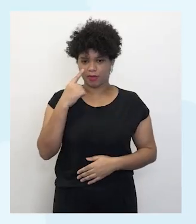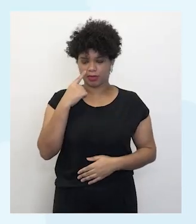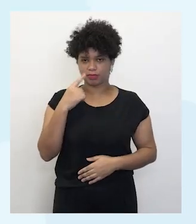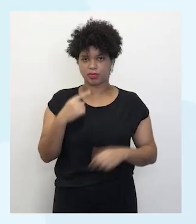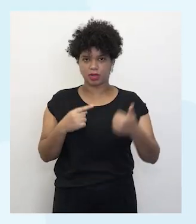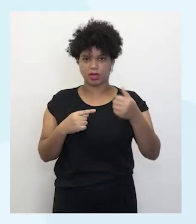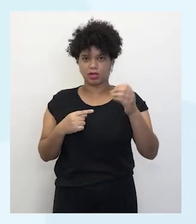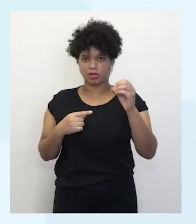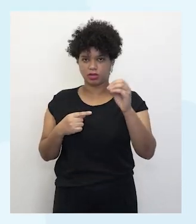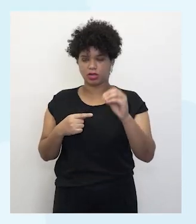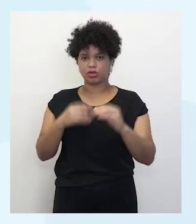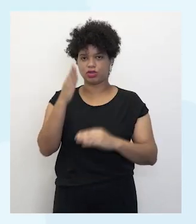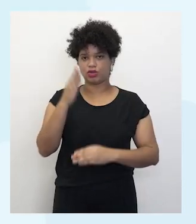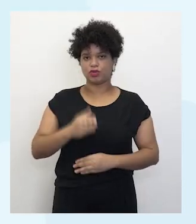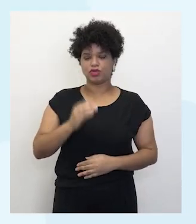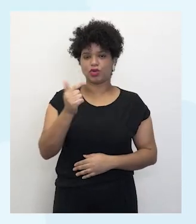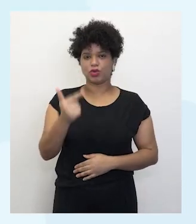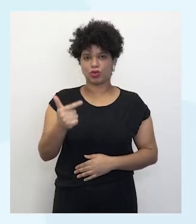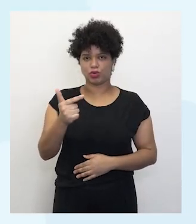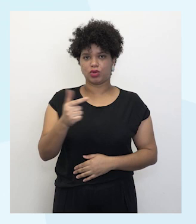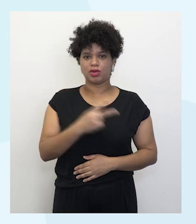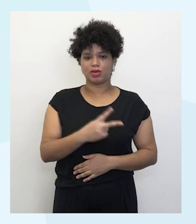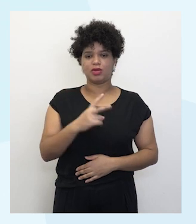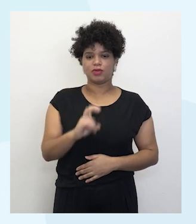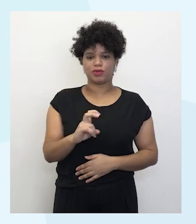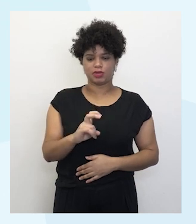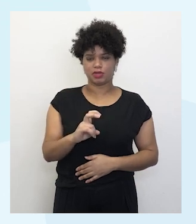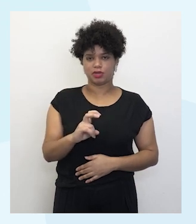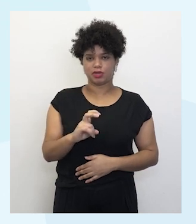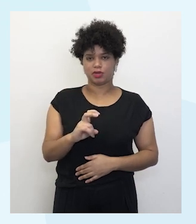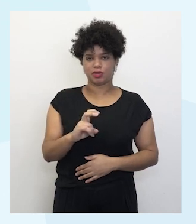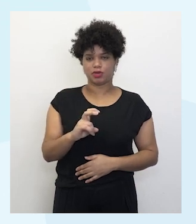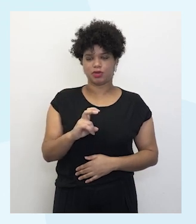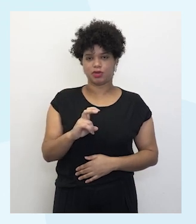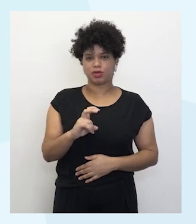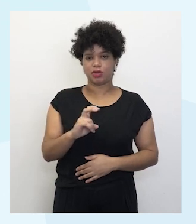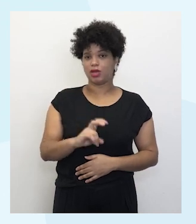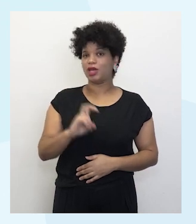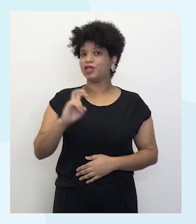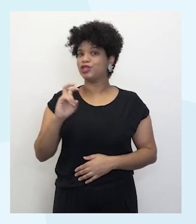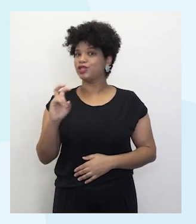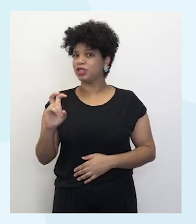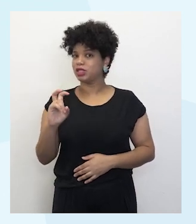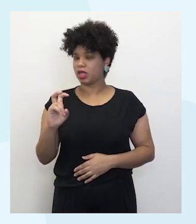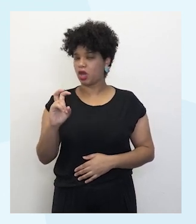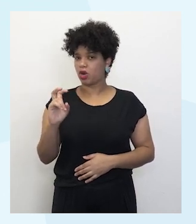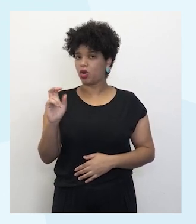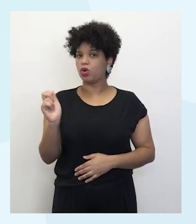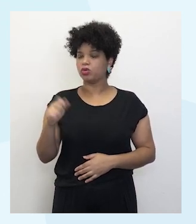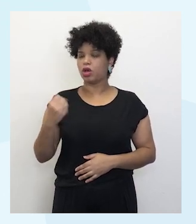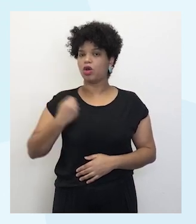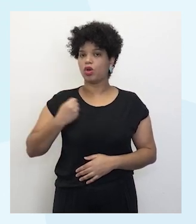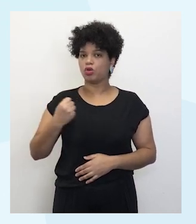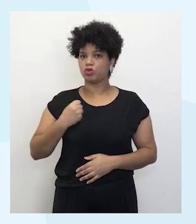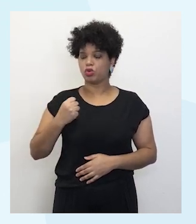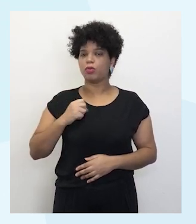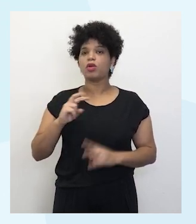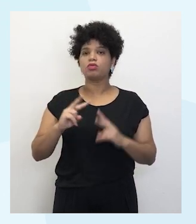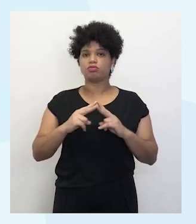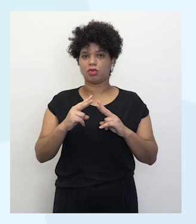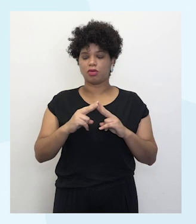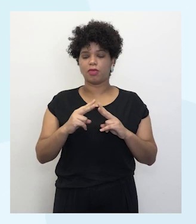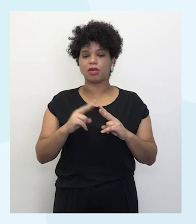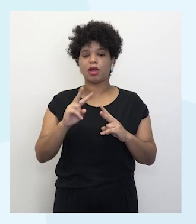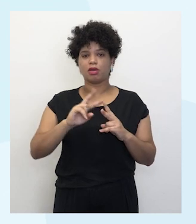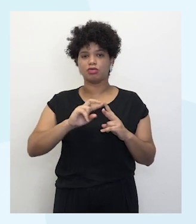isso? 50. Divide por 2, 25. Divide por 5, olha, o próximo primo que dá para dividir o 25 é o 5, tá